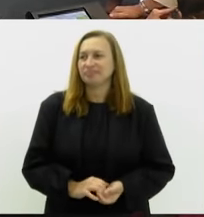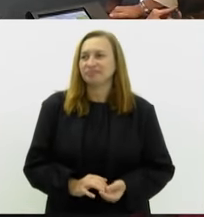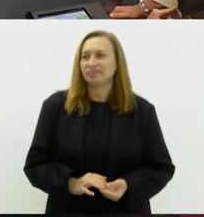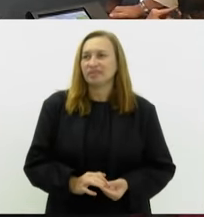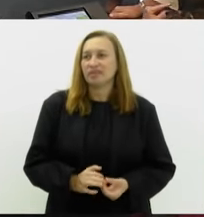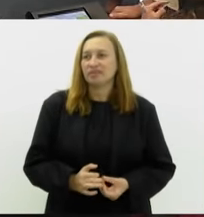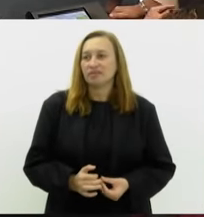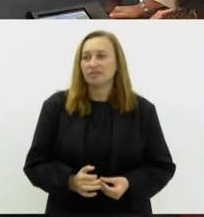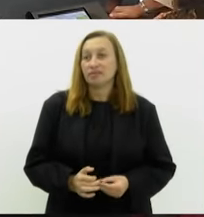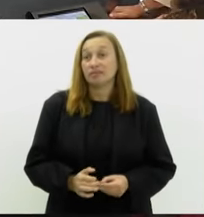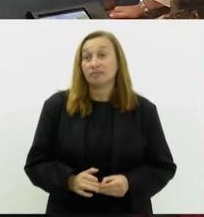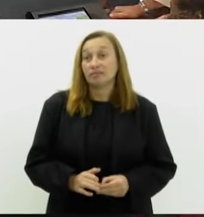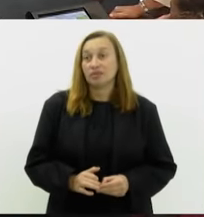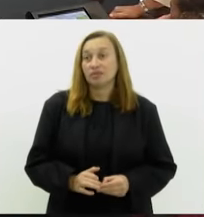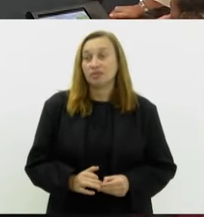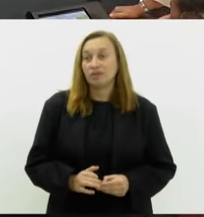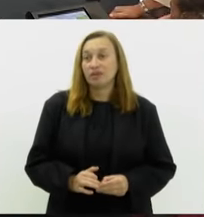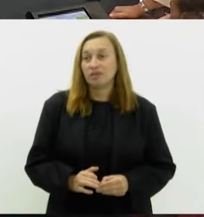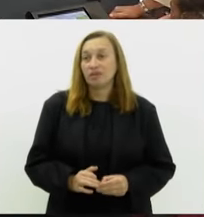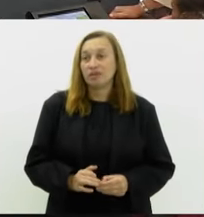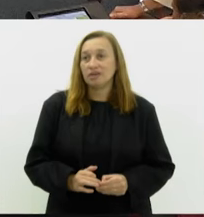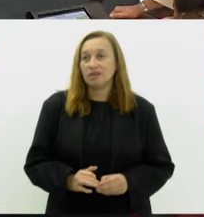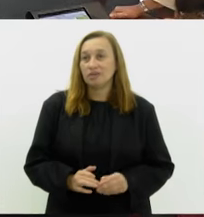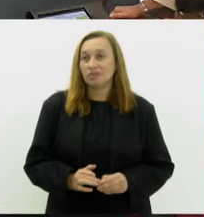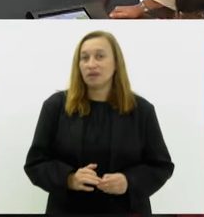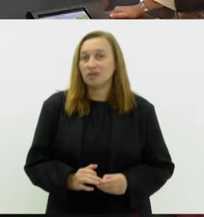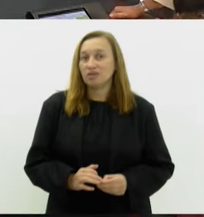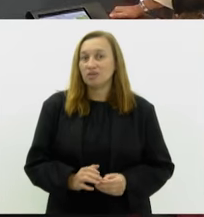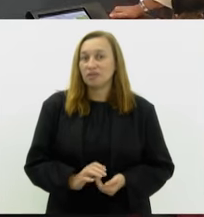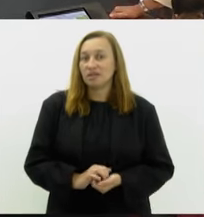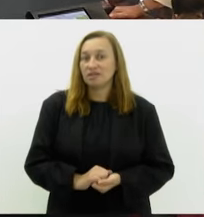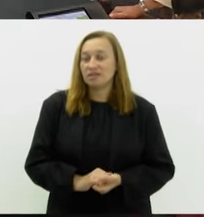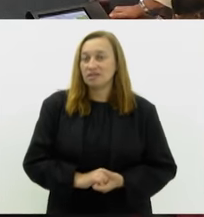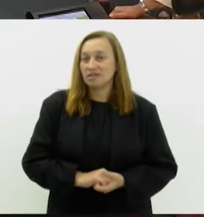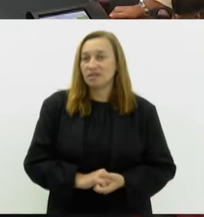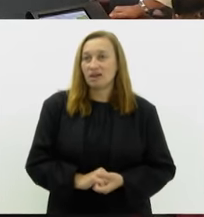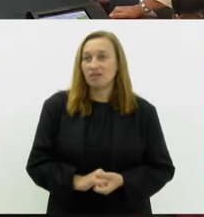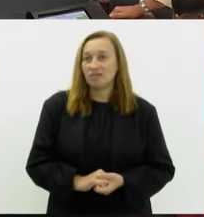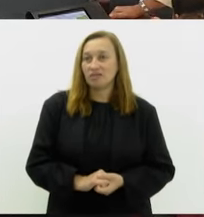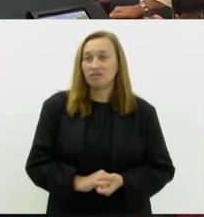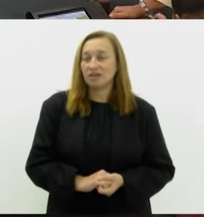aqui para você, para não dar problema, que na outra vez você não viu. Fica no meu mesmo. Tá?